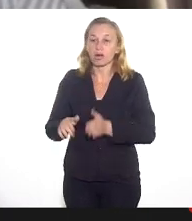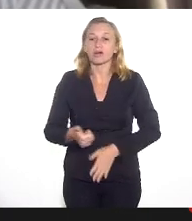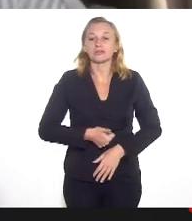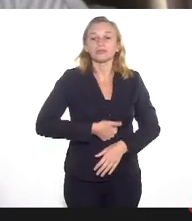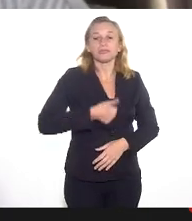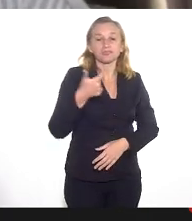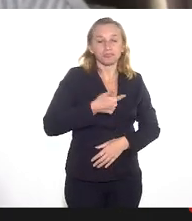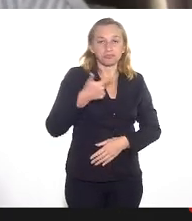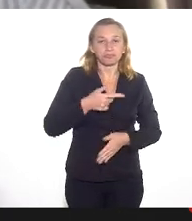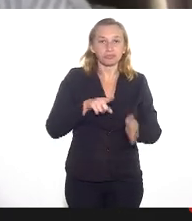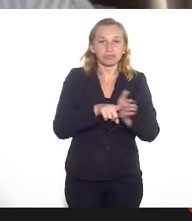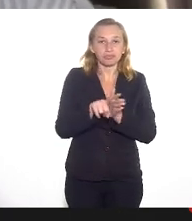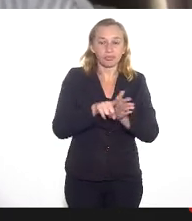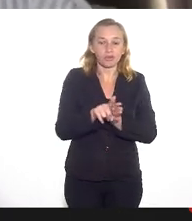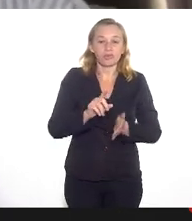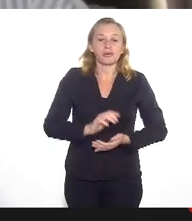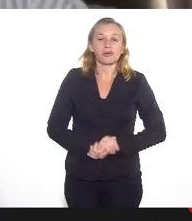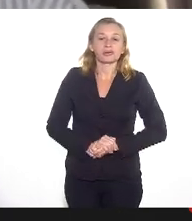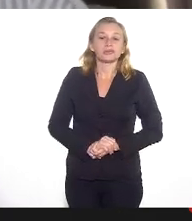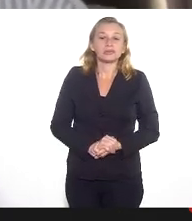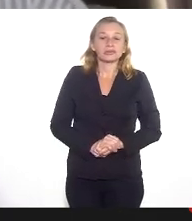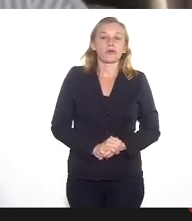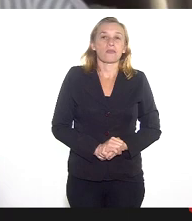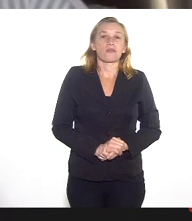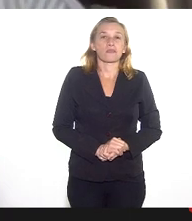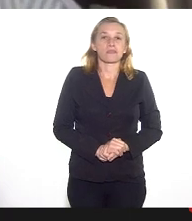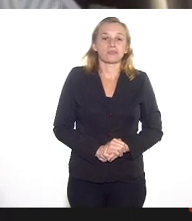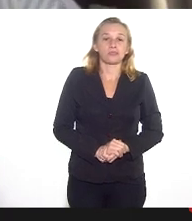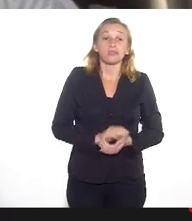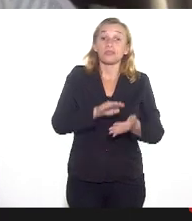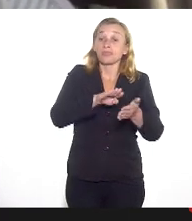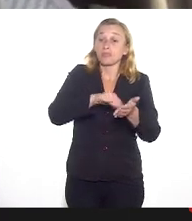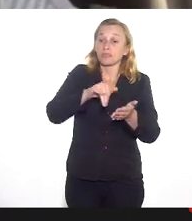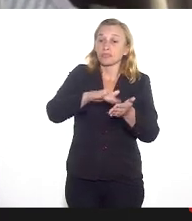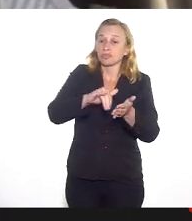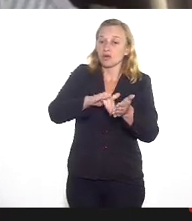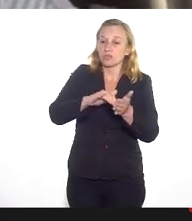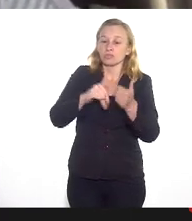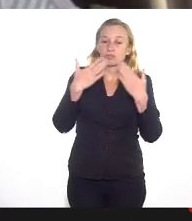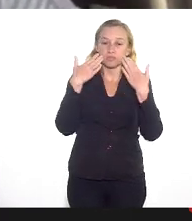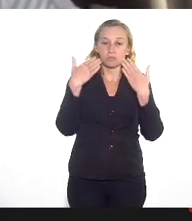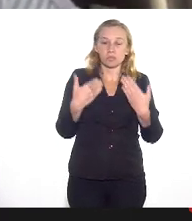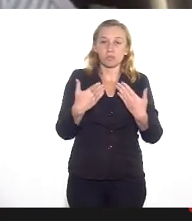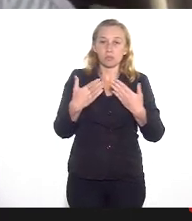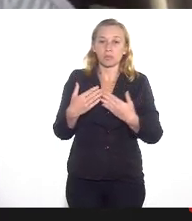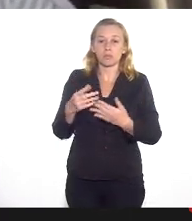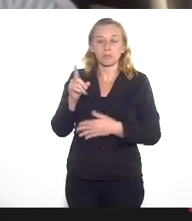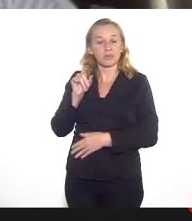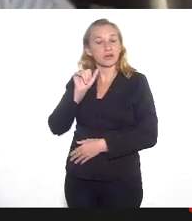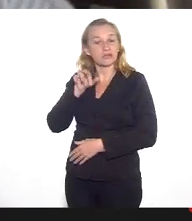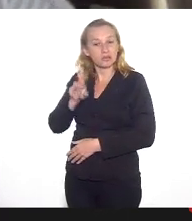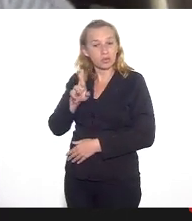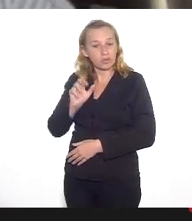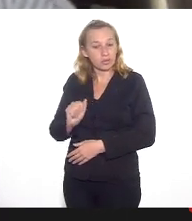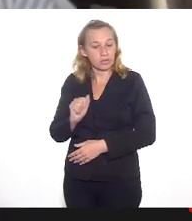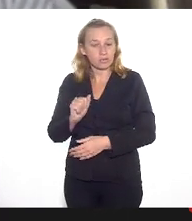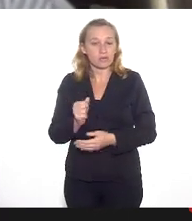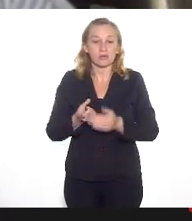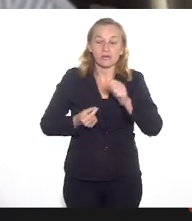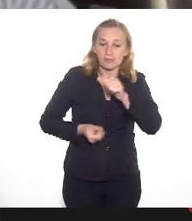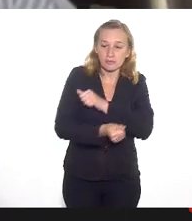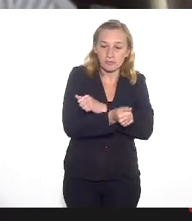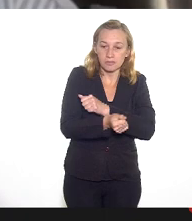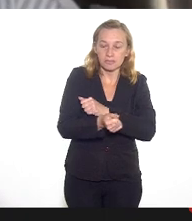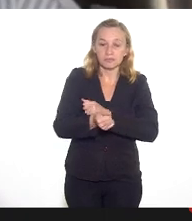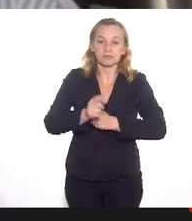pergunta relacionada é se os gastos que são apresentados pela operadora, os gastos, investimentos, custos,